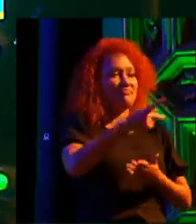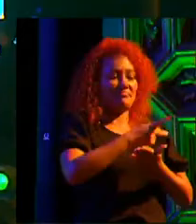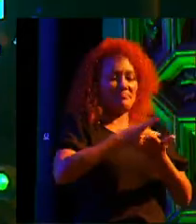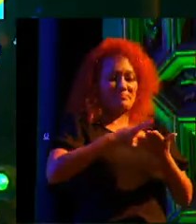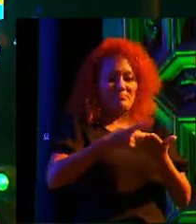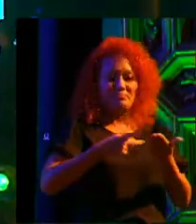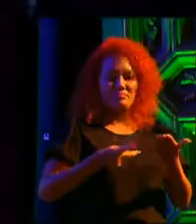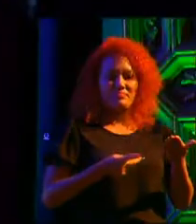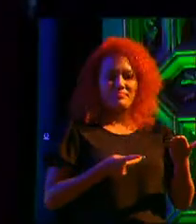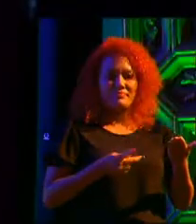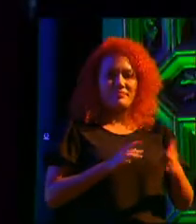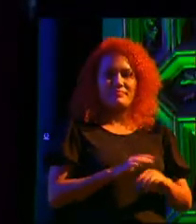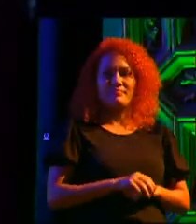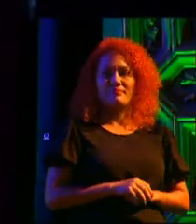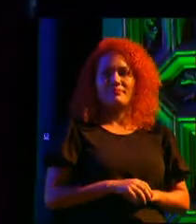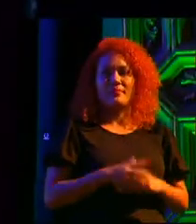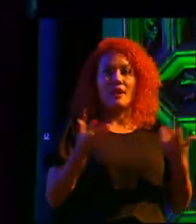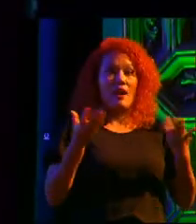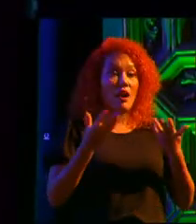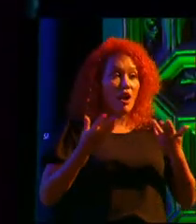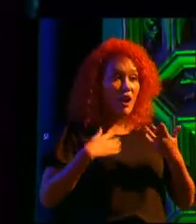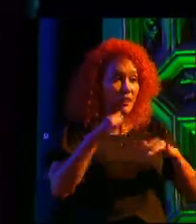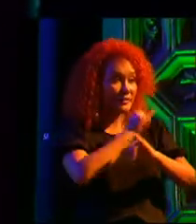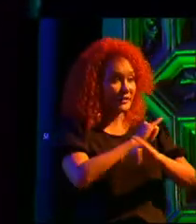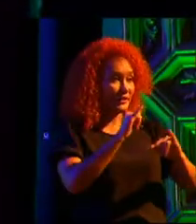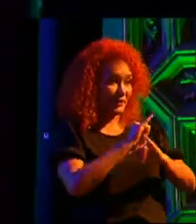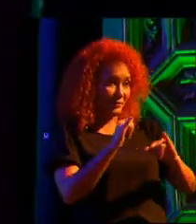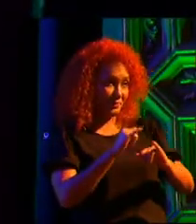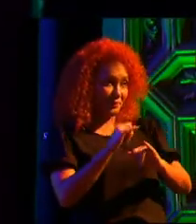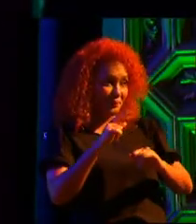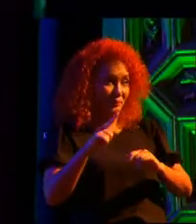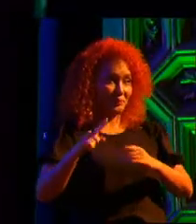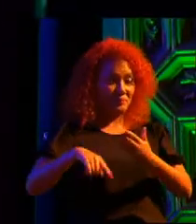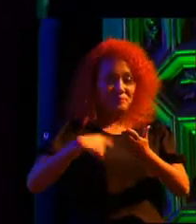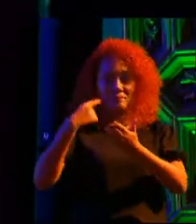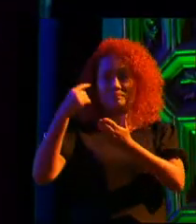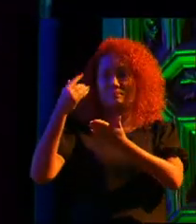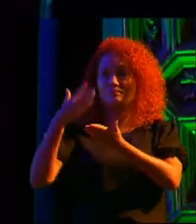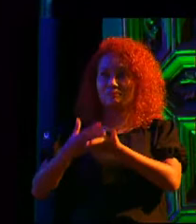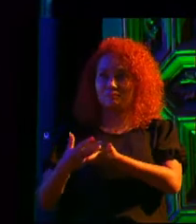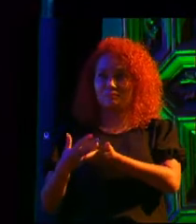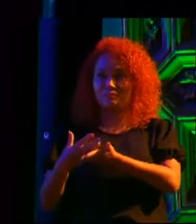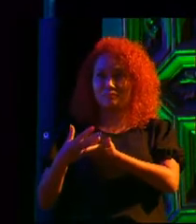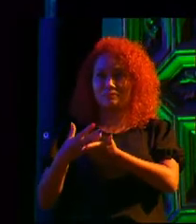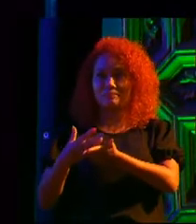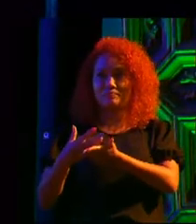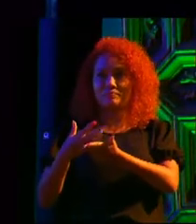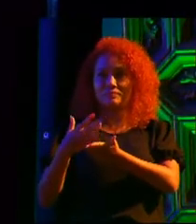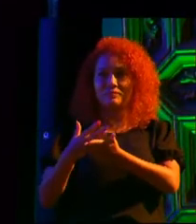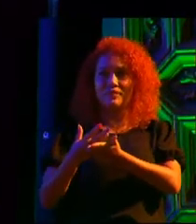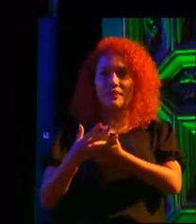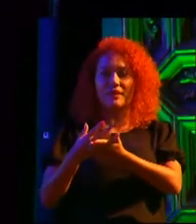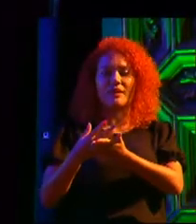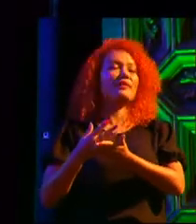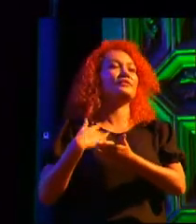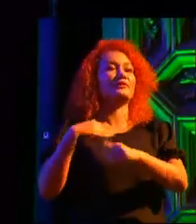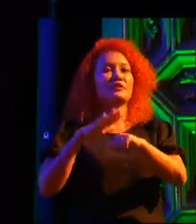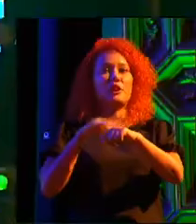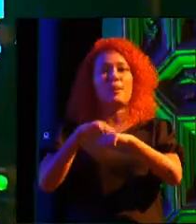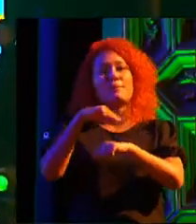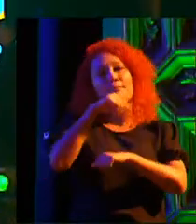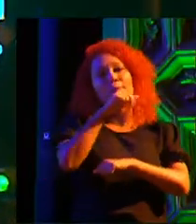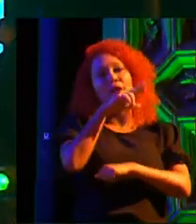fabuloso. E para anunciar a nossa próxima categoria, convidamos aqui ao palco a cantora Marisa Black e